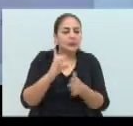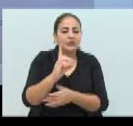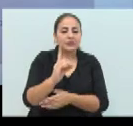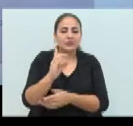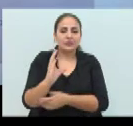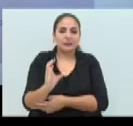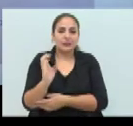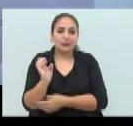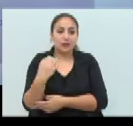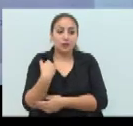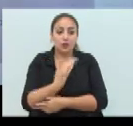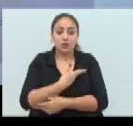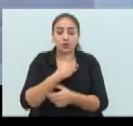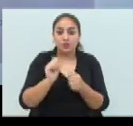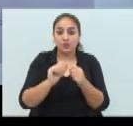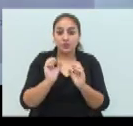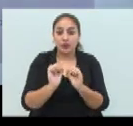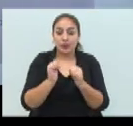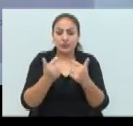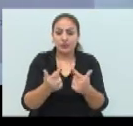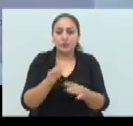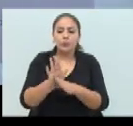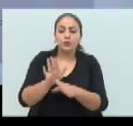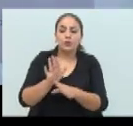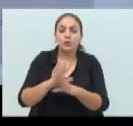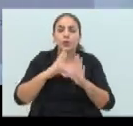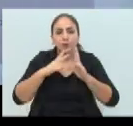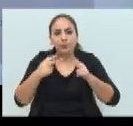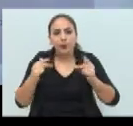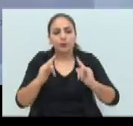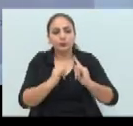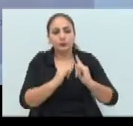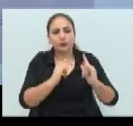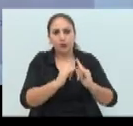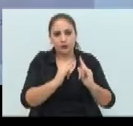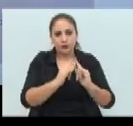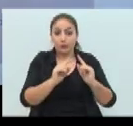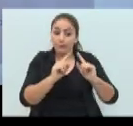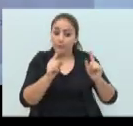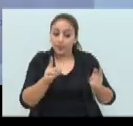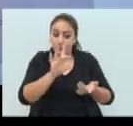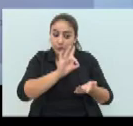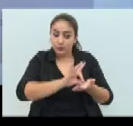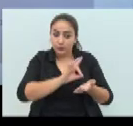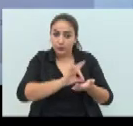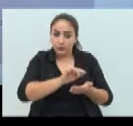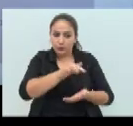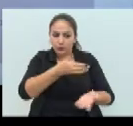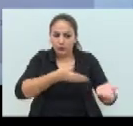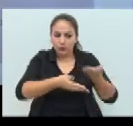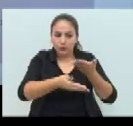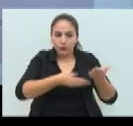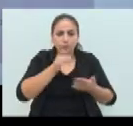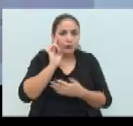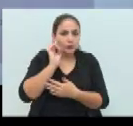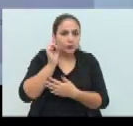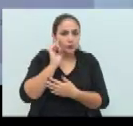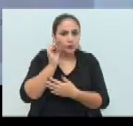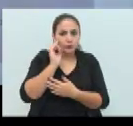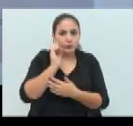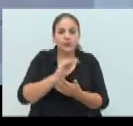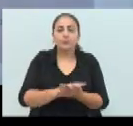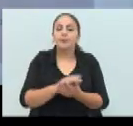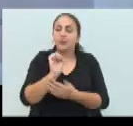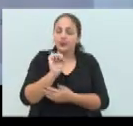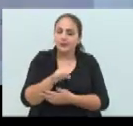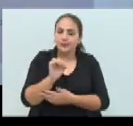fazíamos ações para ajudar os animais, ajudar as entidades, mas de fato o envolvimento diário, no dia a dia, foi